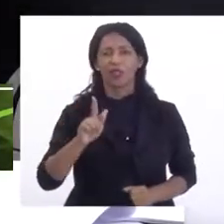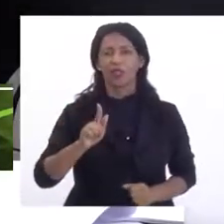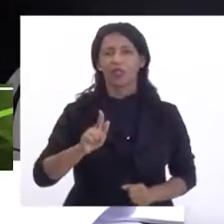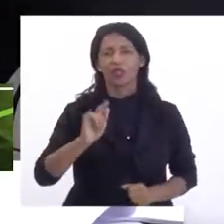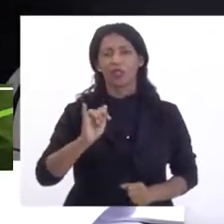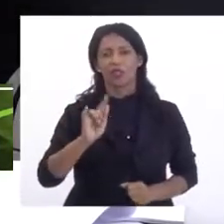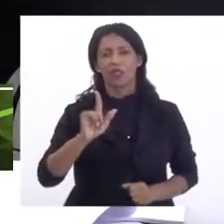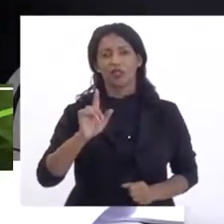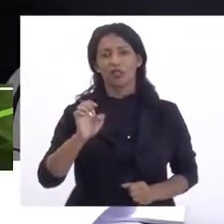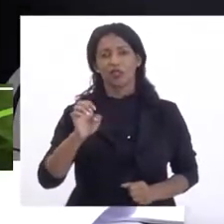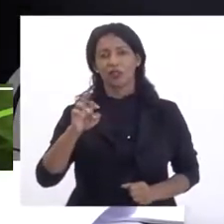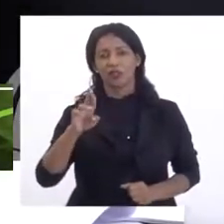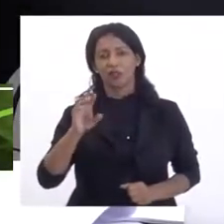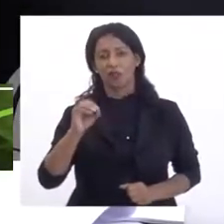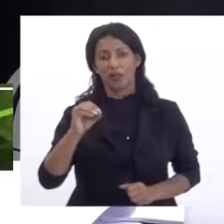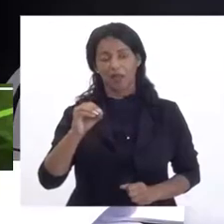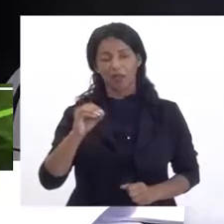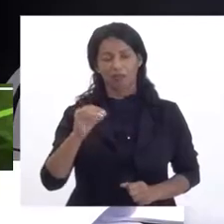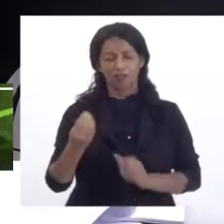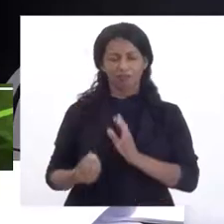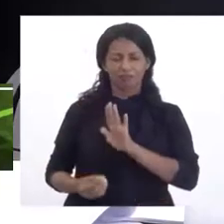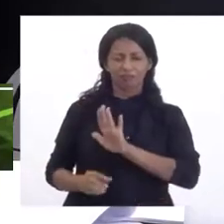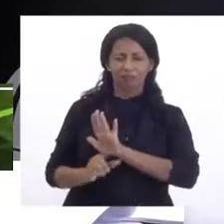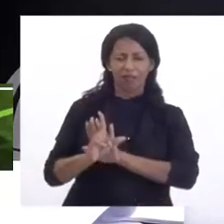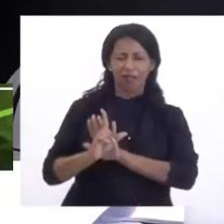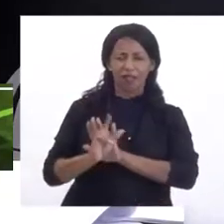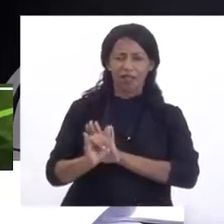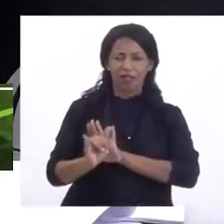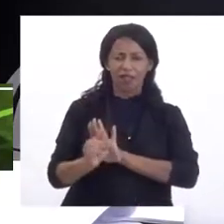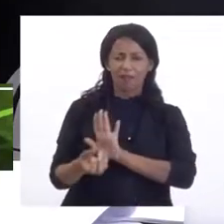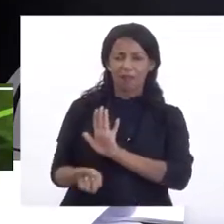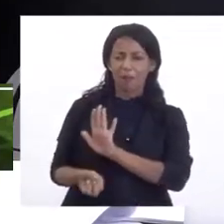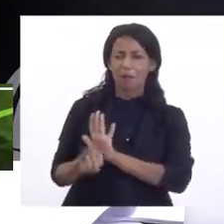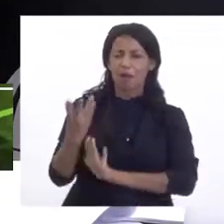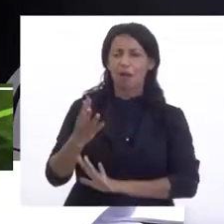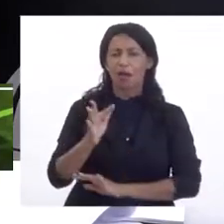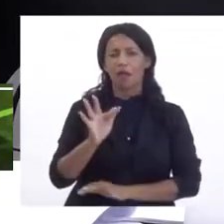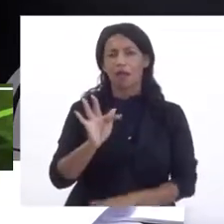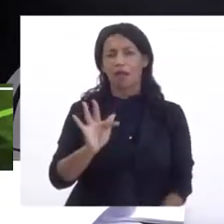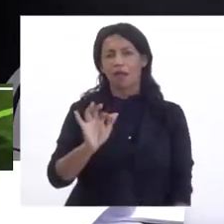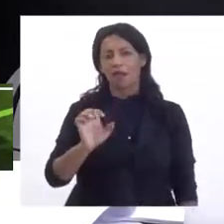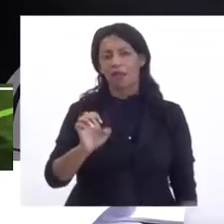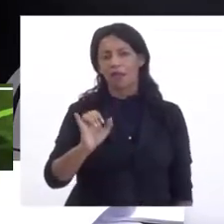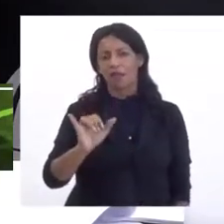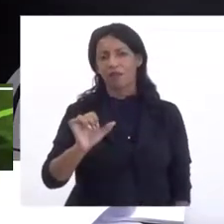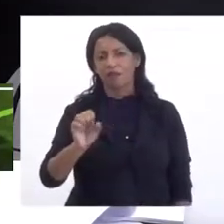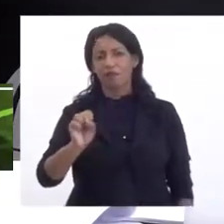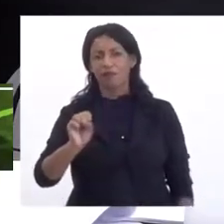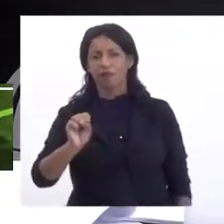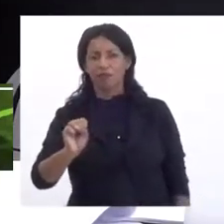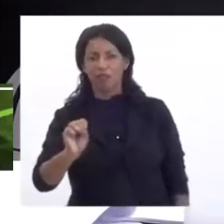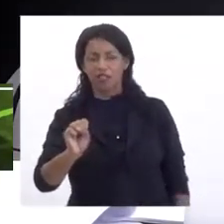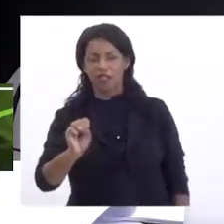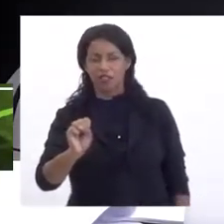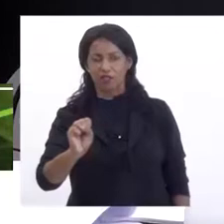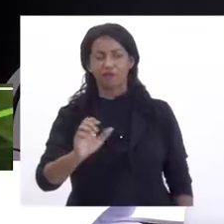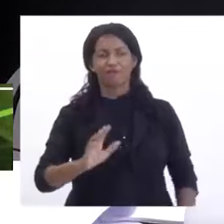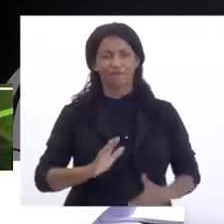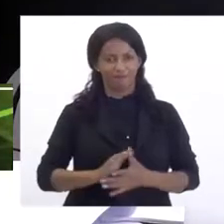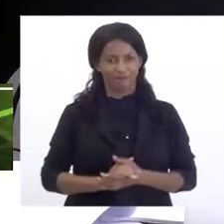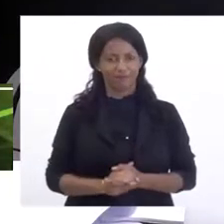Palmares, da lei que criou o FEIS, Fundo Estadual de Habitação de Interesse